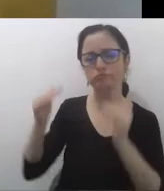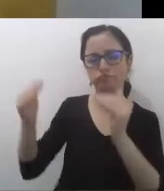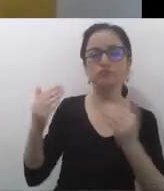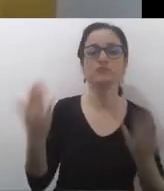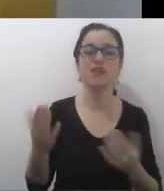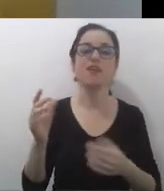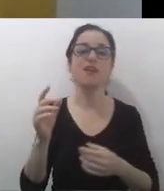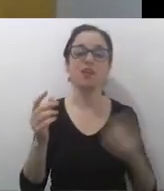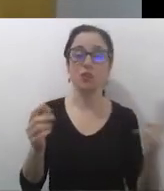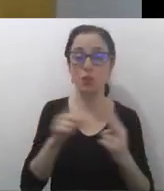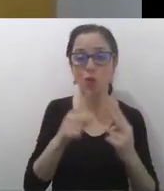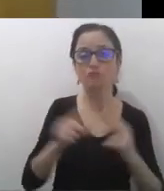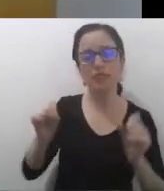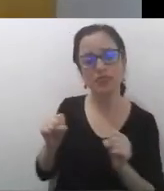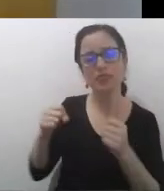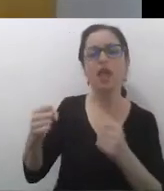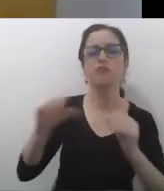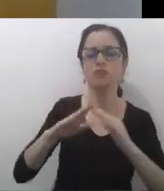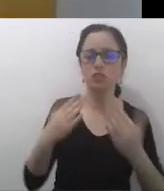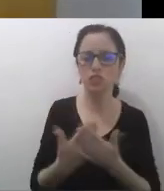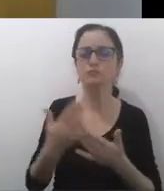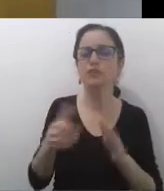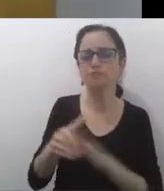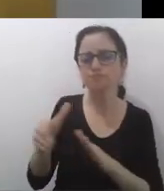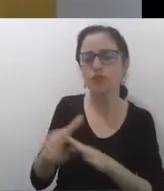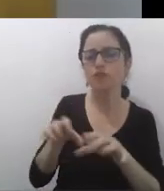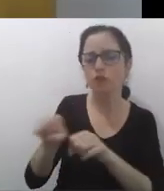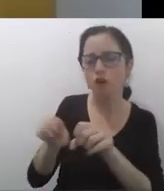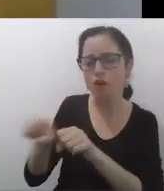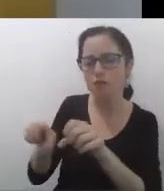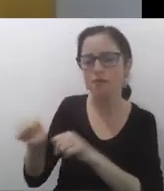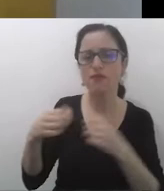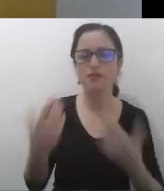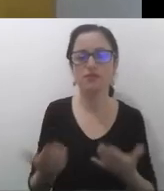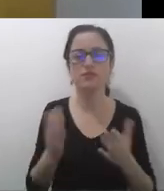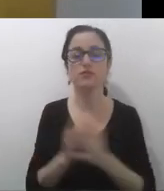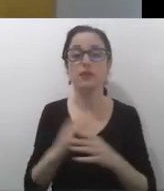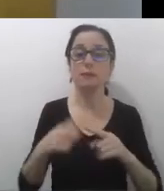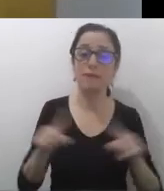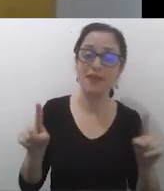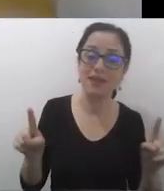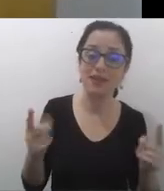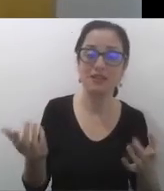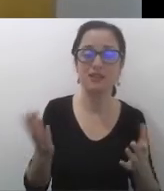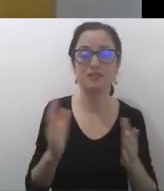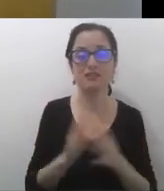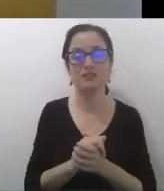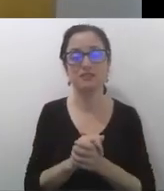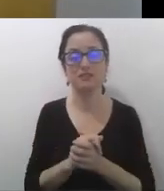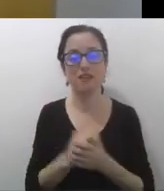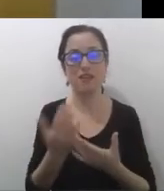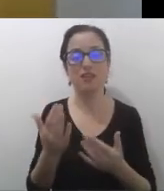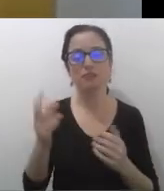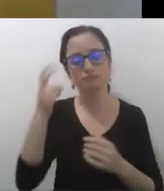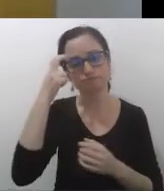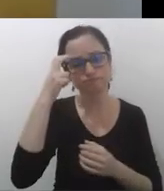eram estofadores, e eles pregam, então, uma escola que deu uma formação mais,